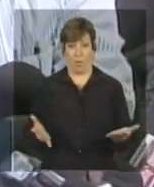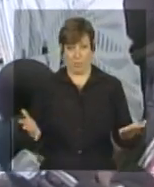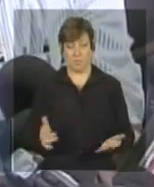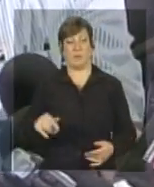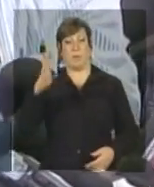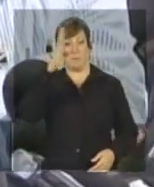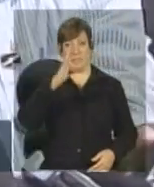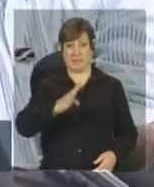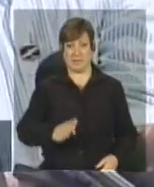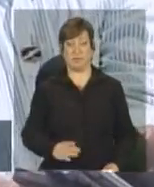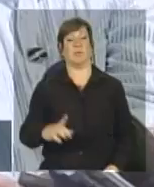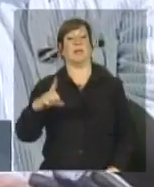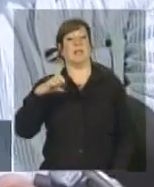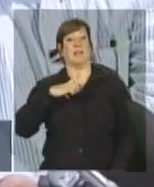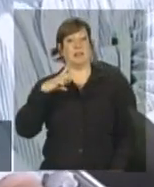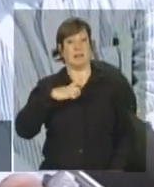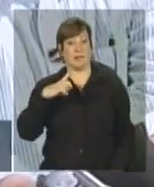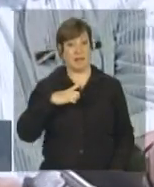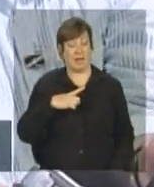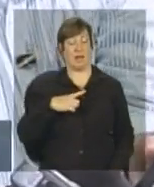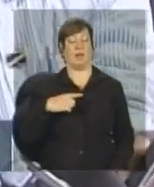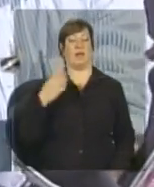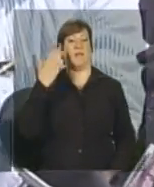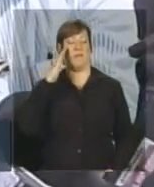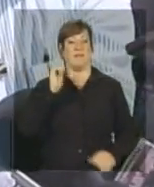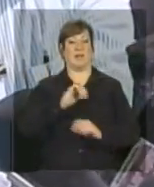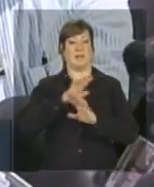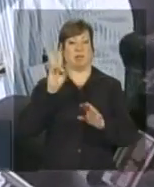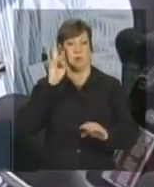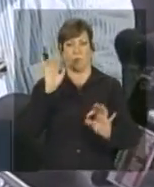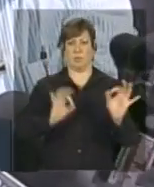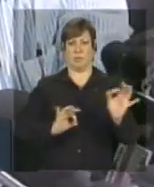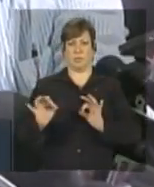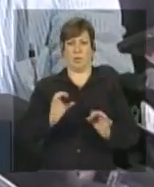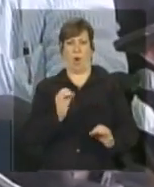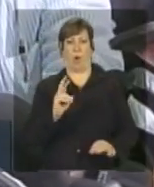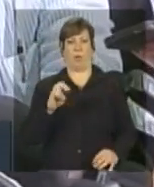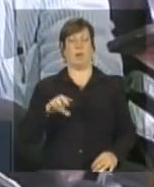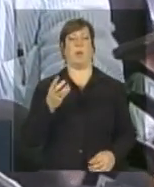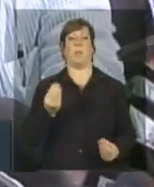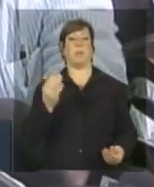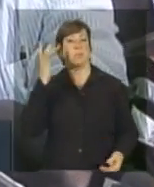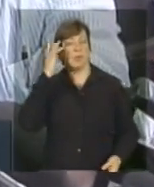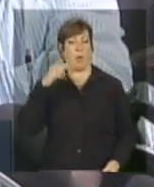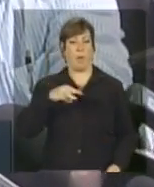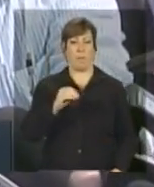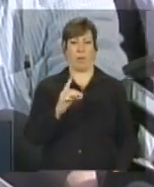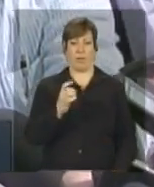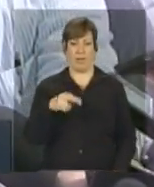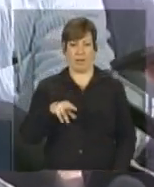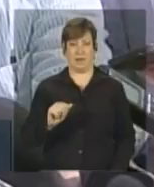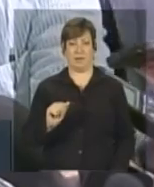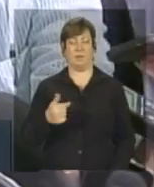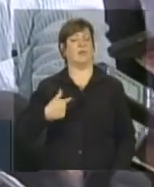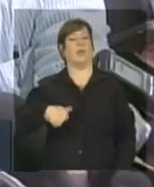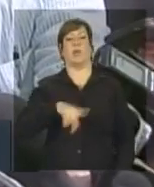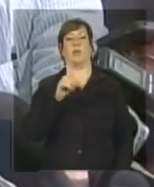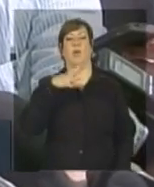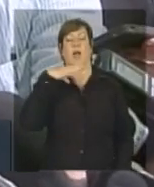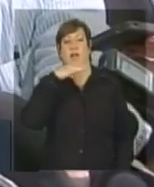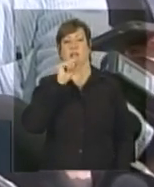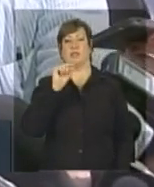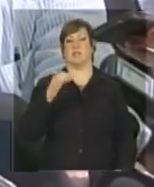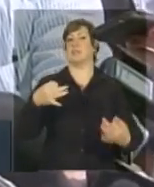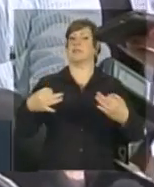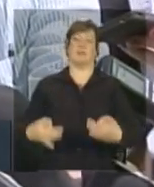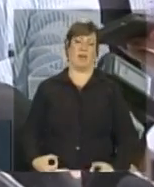o Brasil tem uma visão de garantia da lei e da ordem muito moderna. Nós não consideramos que seja